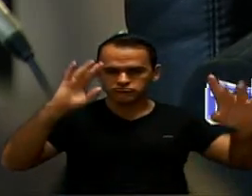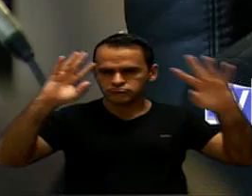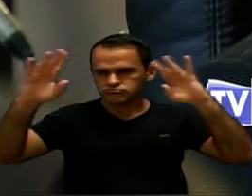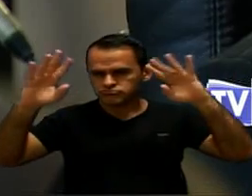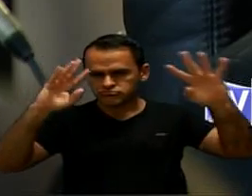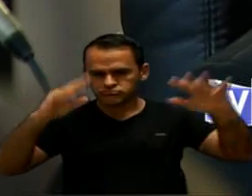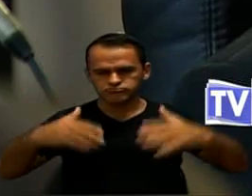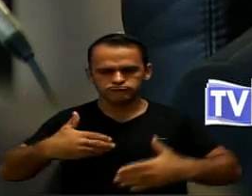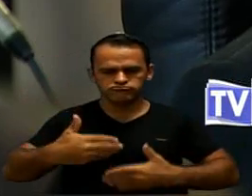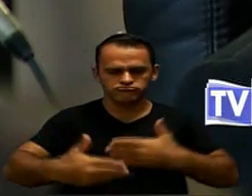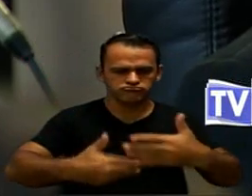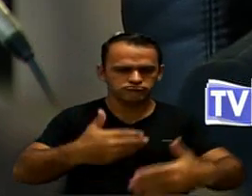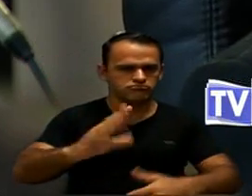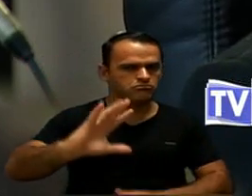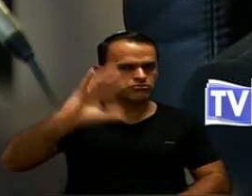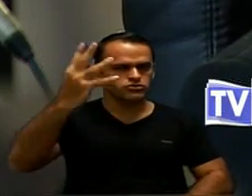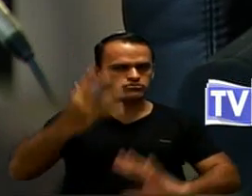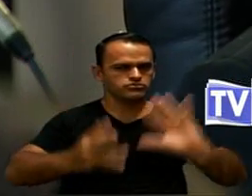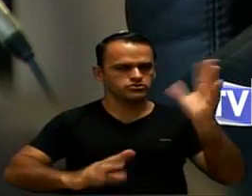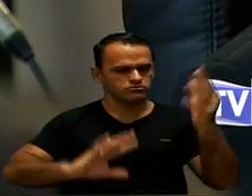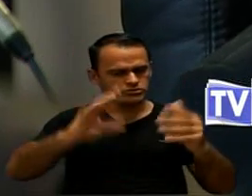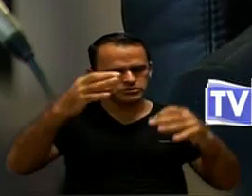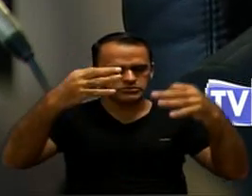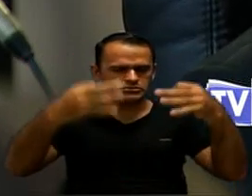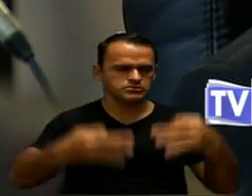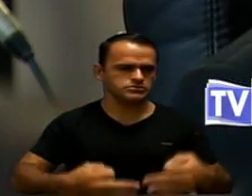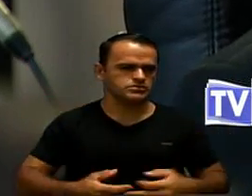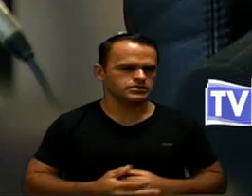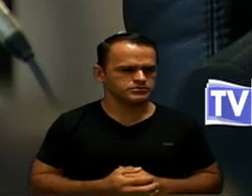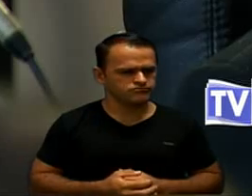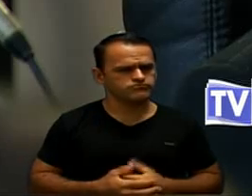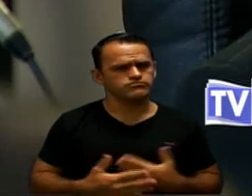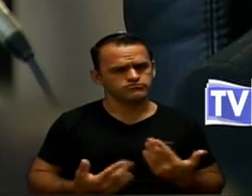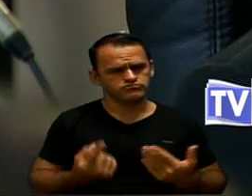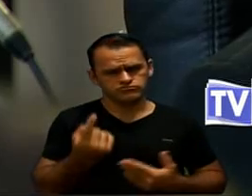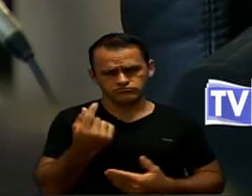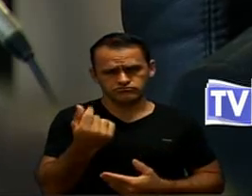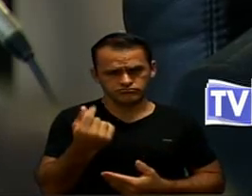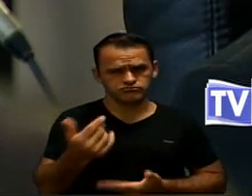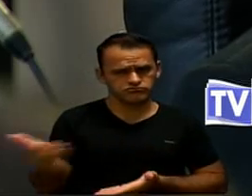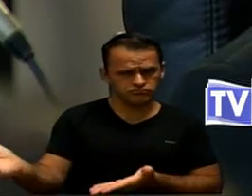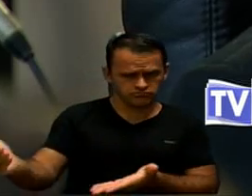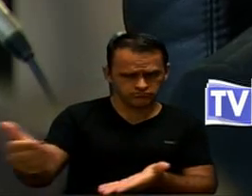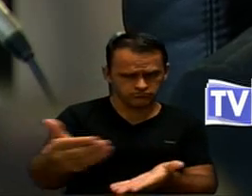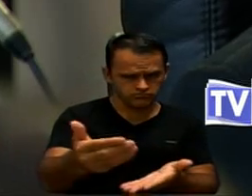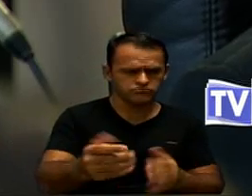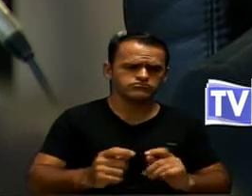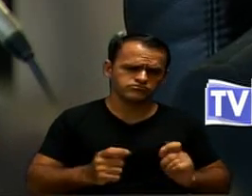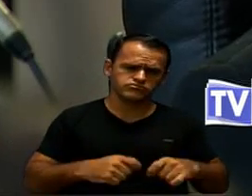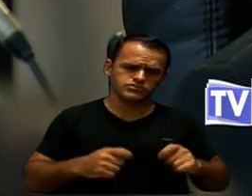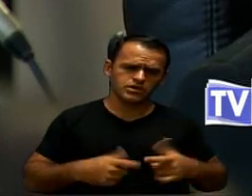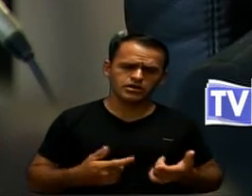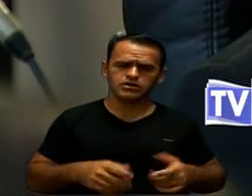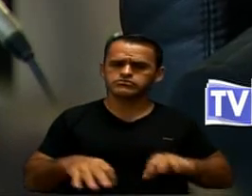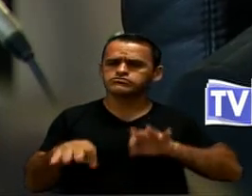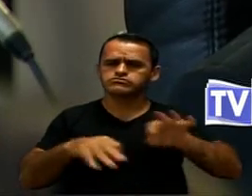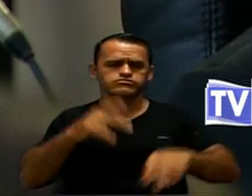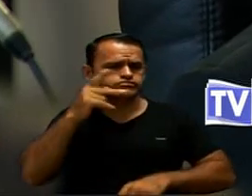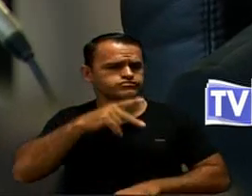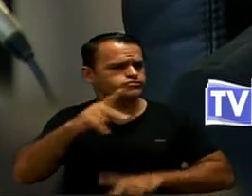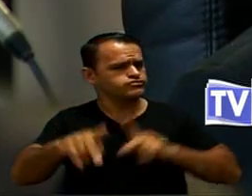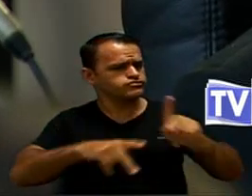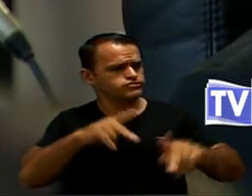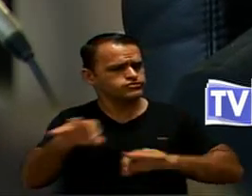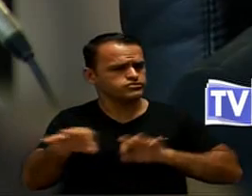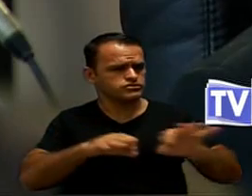as coisas aconteçam. Agora, mais do que isso, é uma fonte geradora de receita para que o município possa implementar políticas públicas. E aquilo que